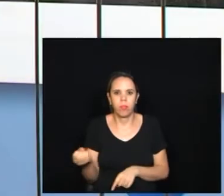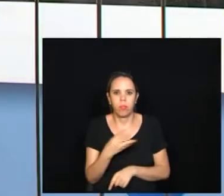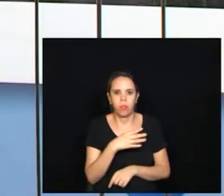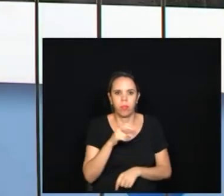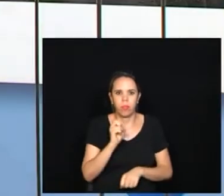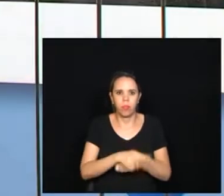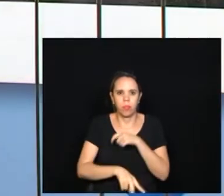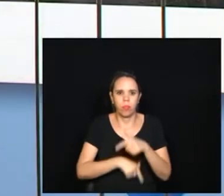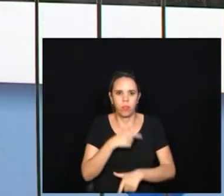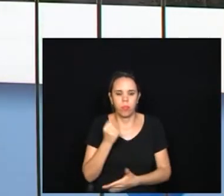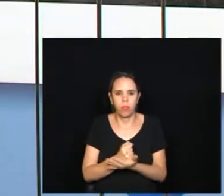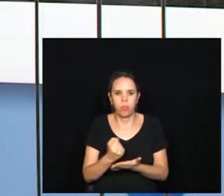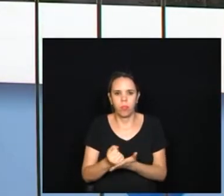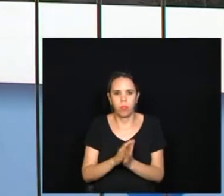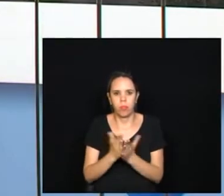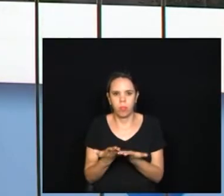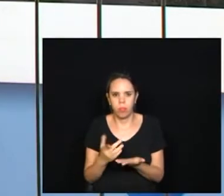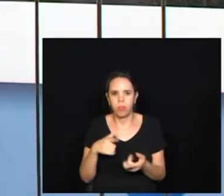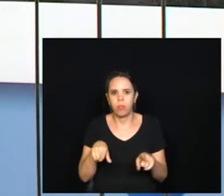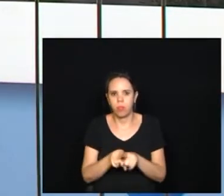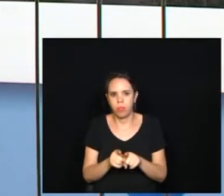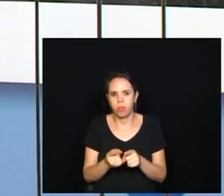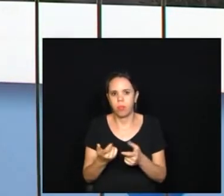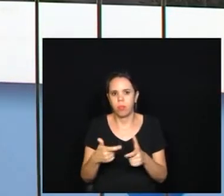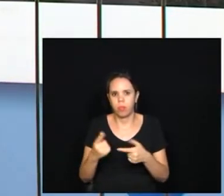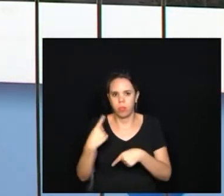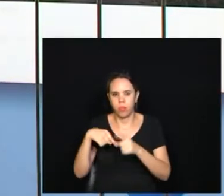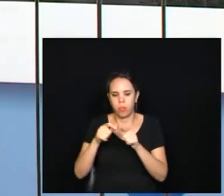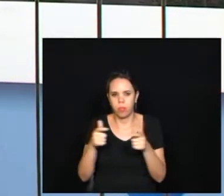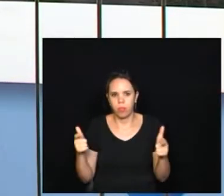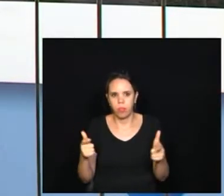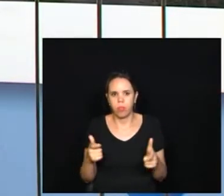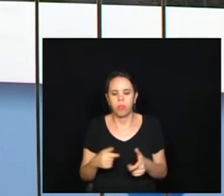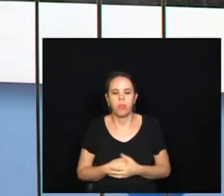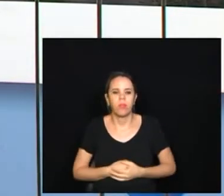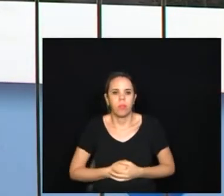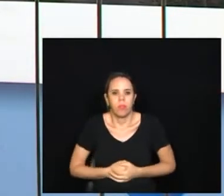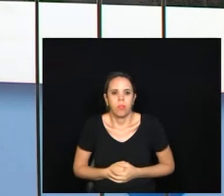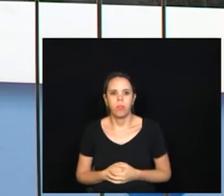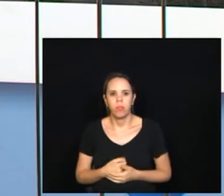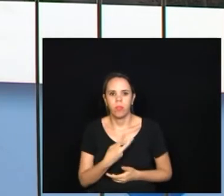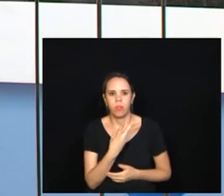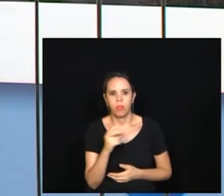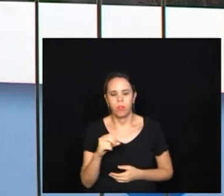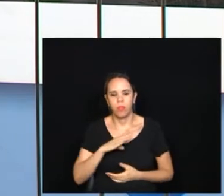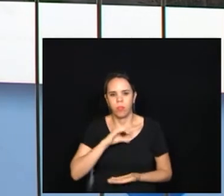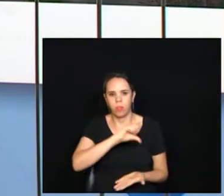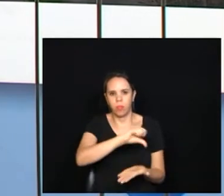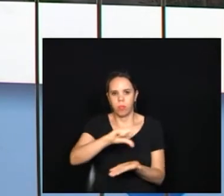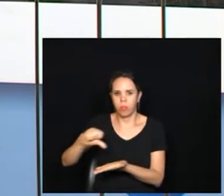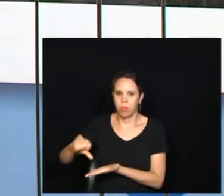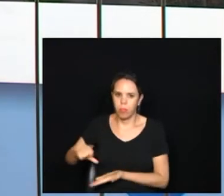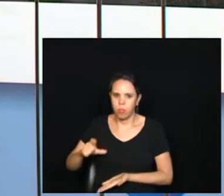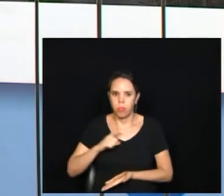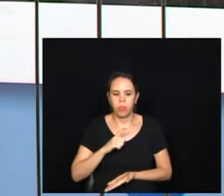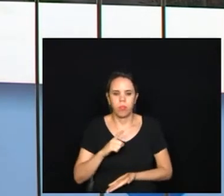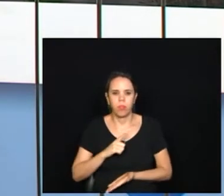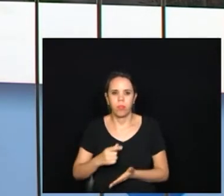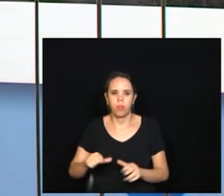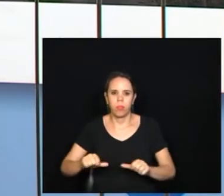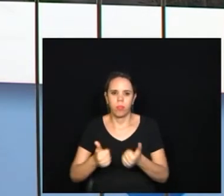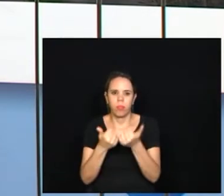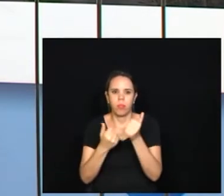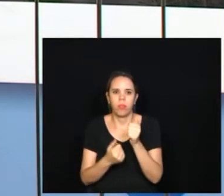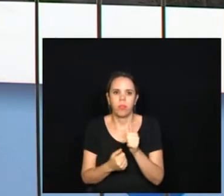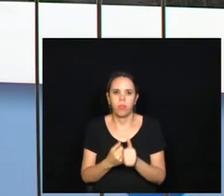empregos lá com carteira assinada também tá dando a volta por cima, viu? Olha, nas 20 cidades da região metropolitana tiveram um saldo